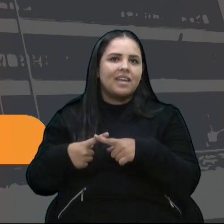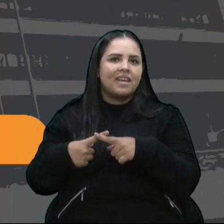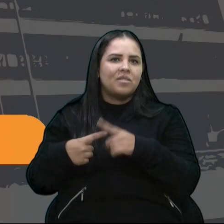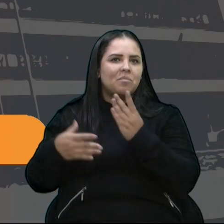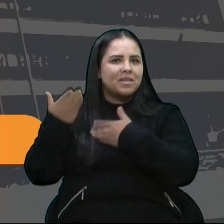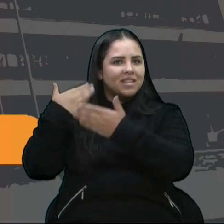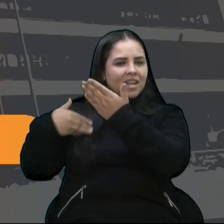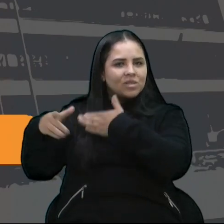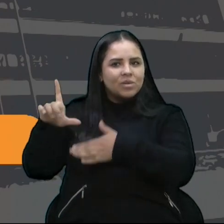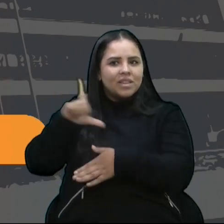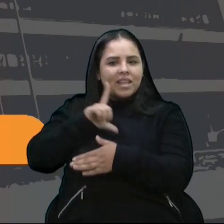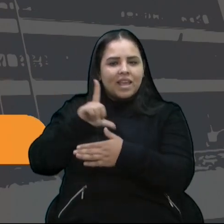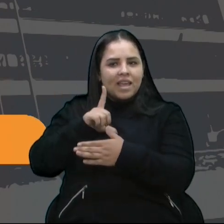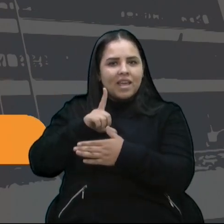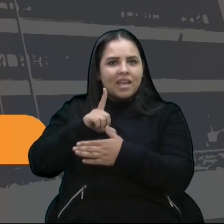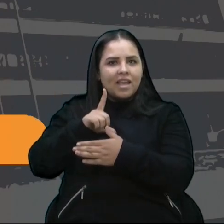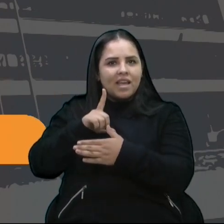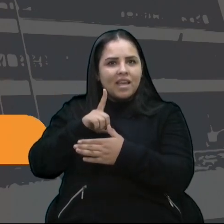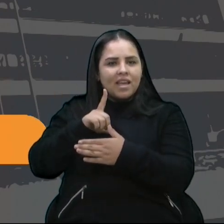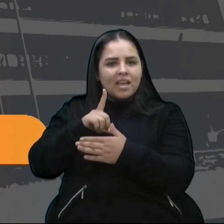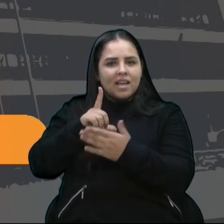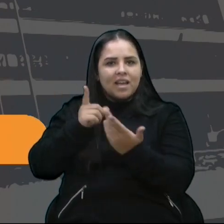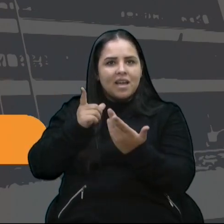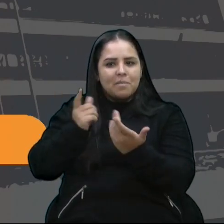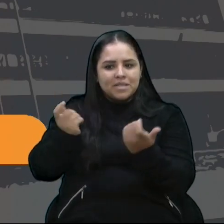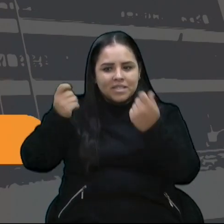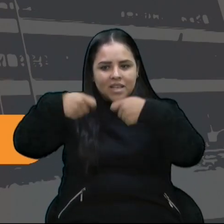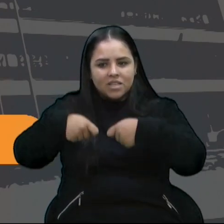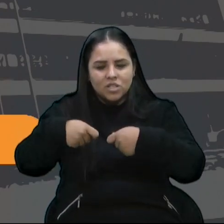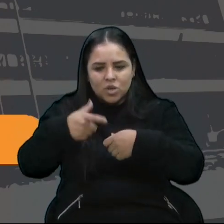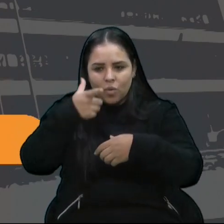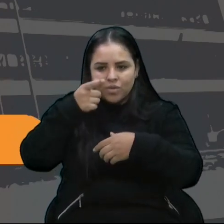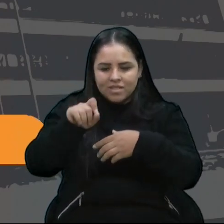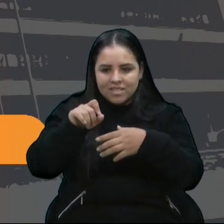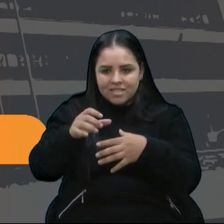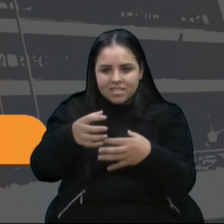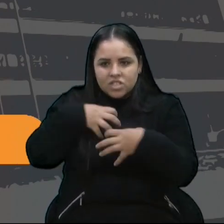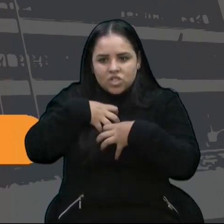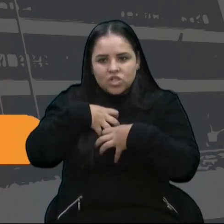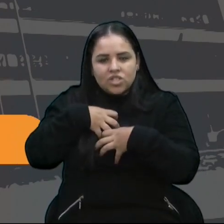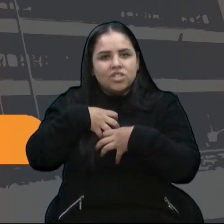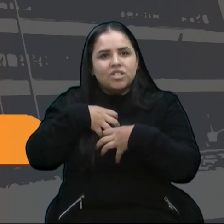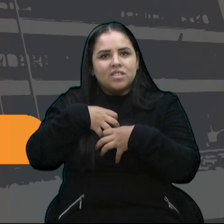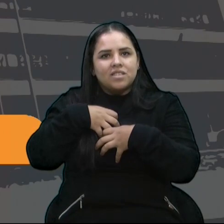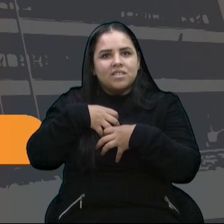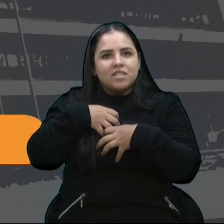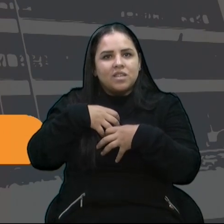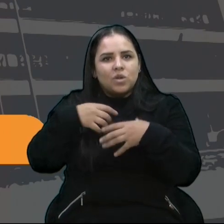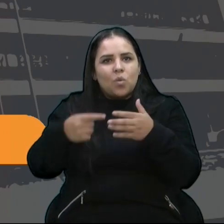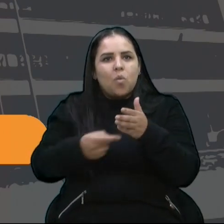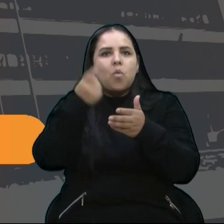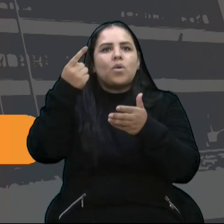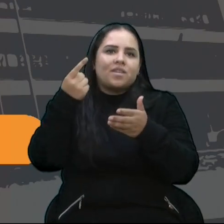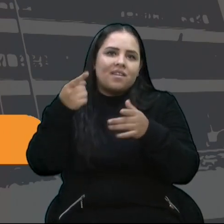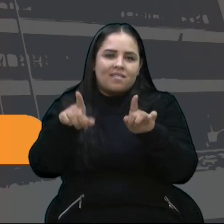de ser tão sensorial e ao mesmo tempo tão única, né, de atingir